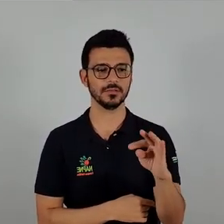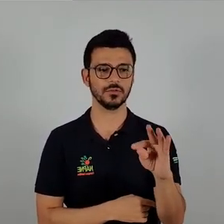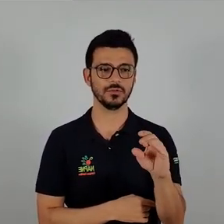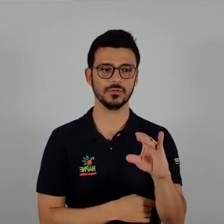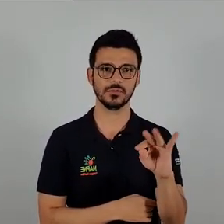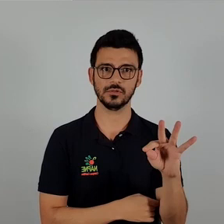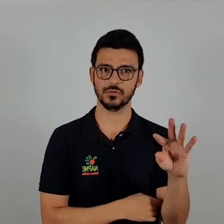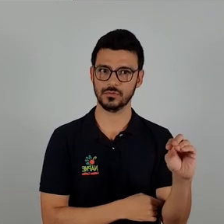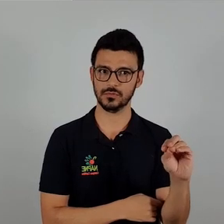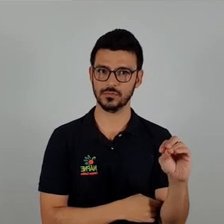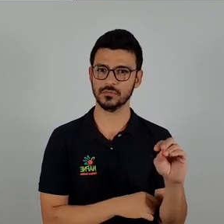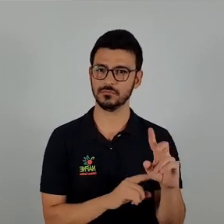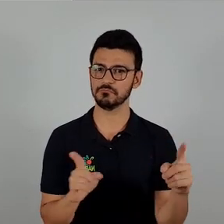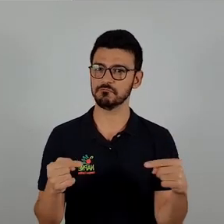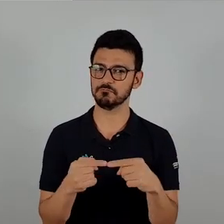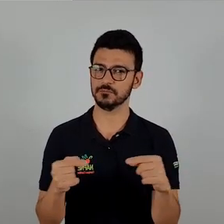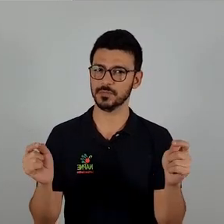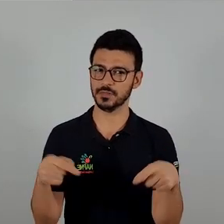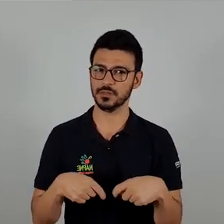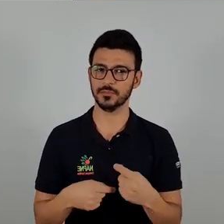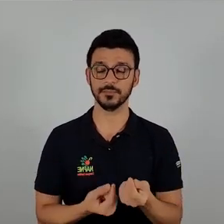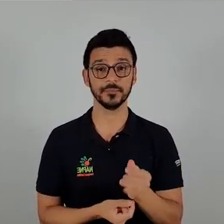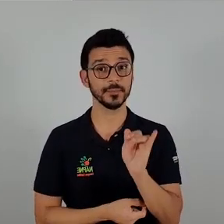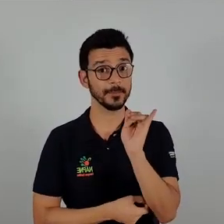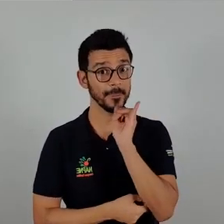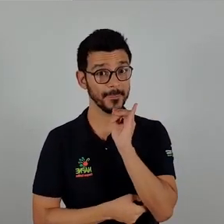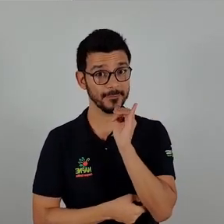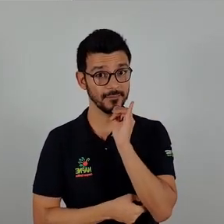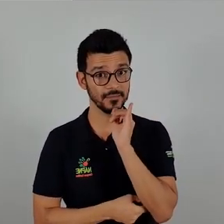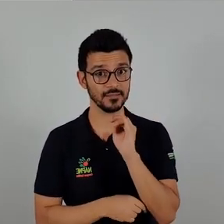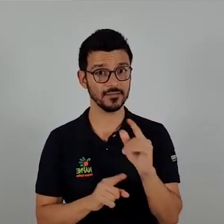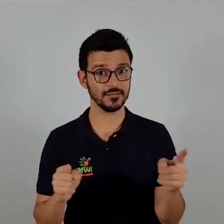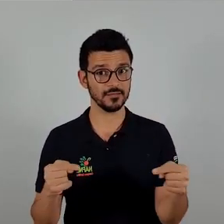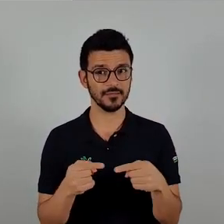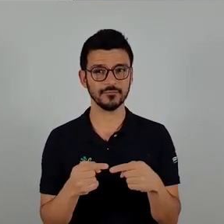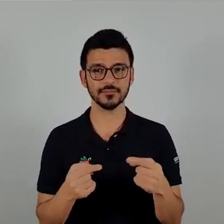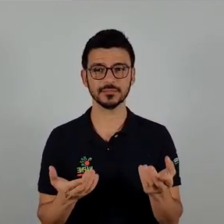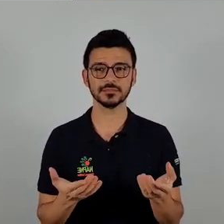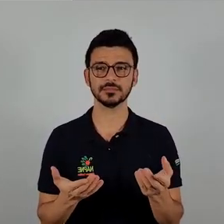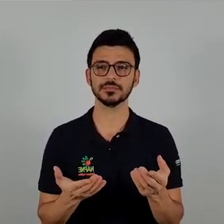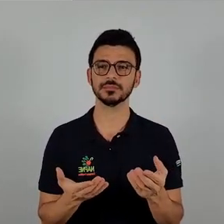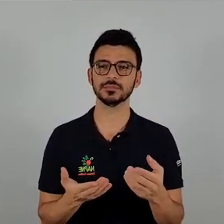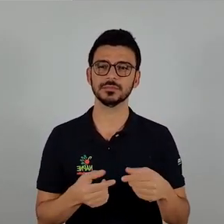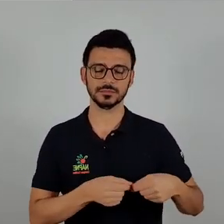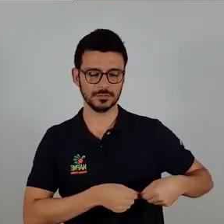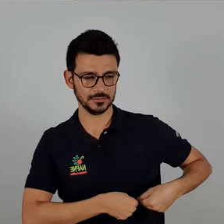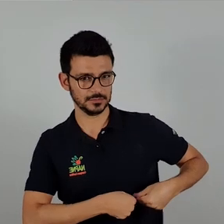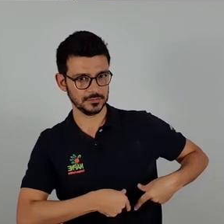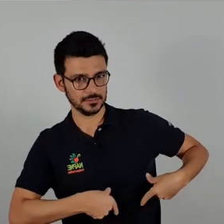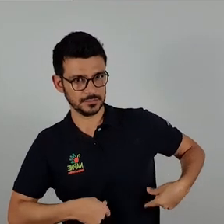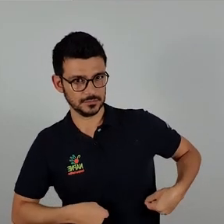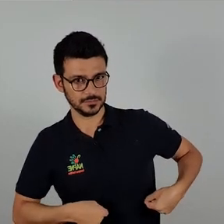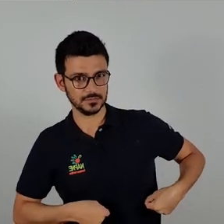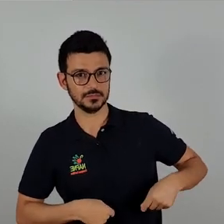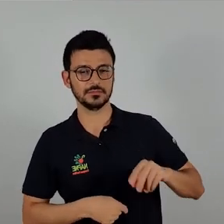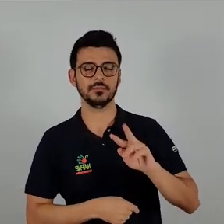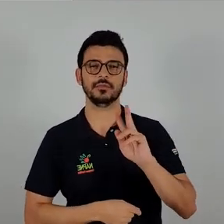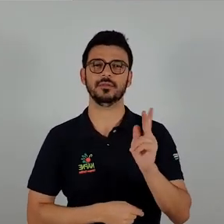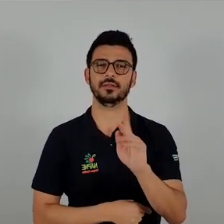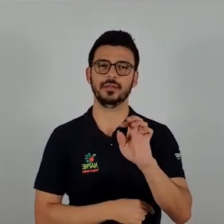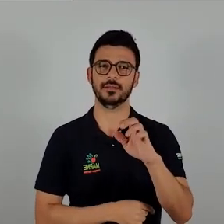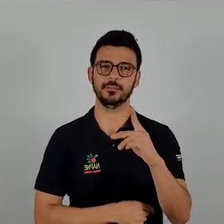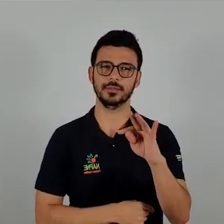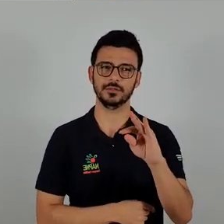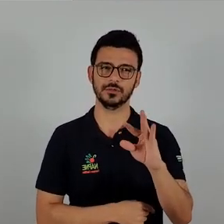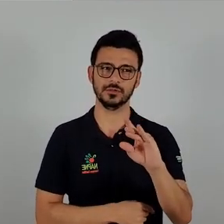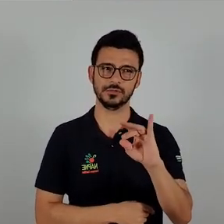exemplo. Ou menos bile. Ação fisiológica no órgão, mesma coisa. No pâncreas, por exemplo, que está com a